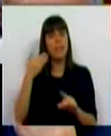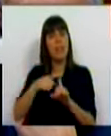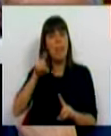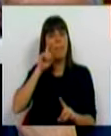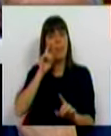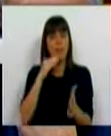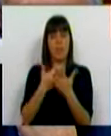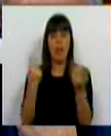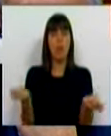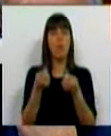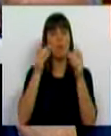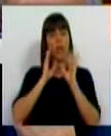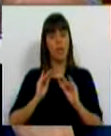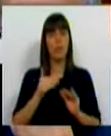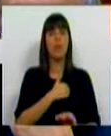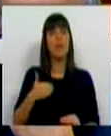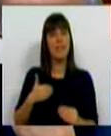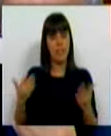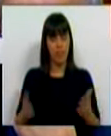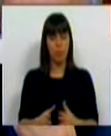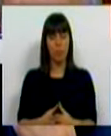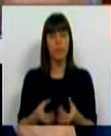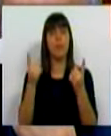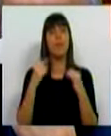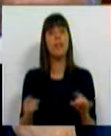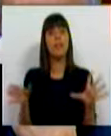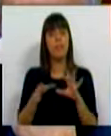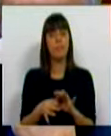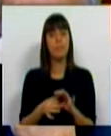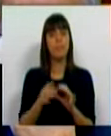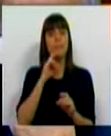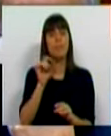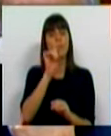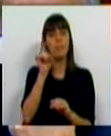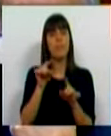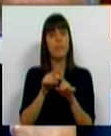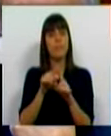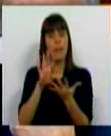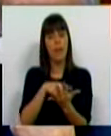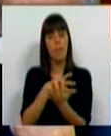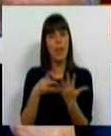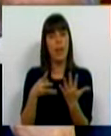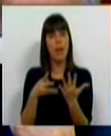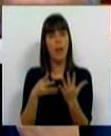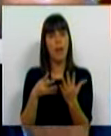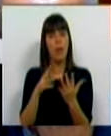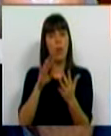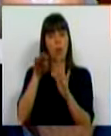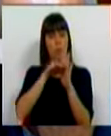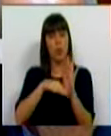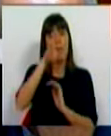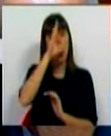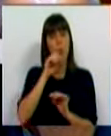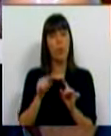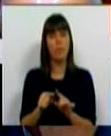preventiva e de promoção e educação para a saúde. Relativamente à questão do plano, consta do programa do